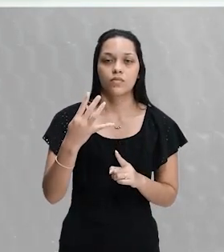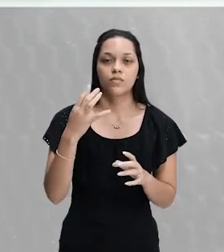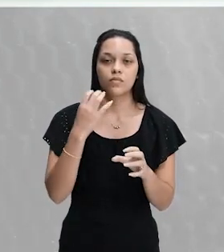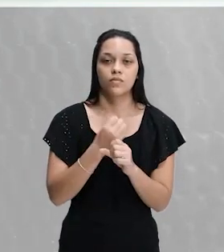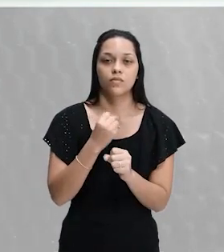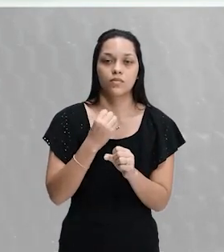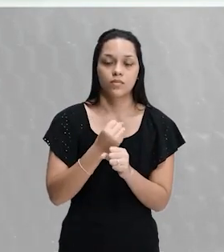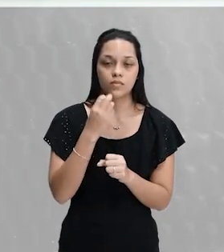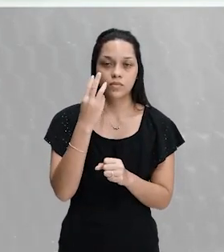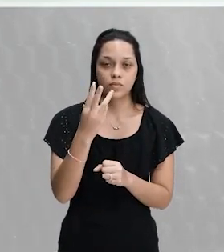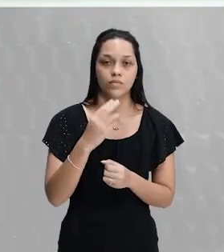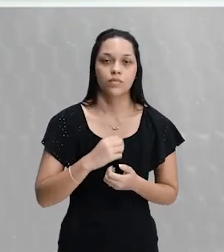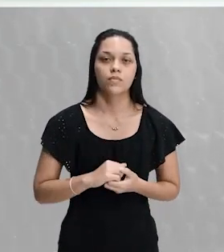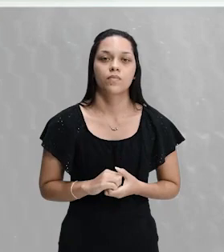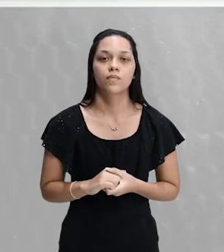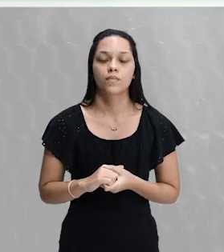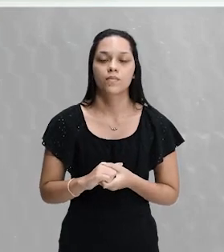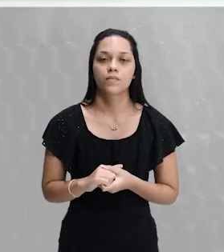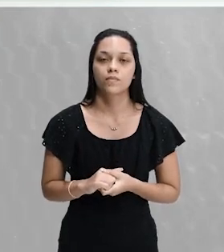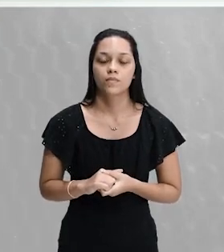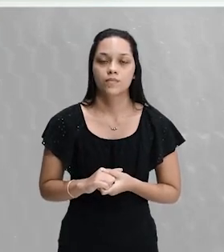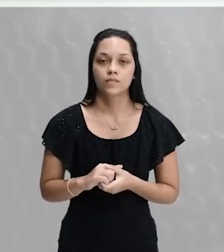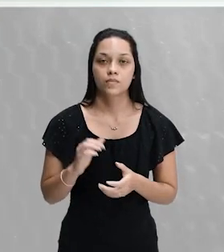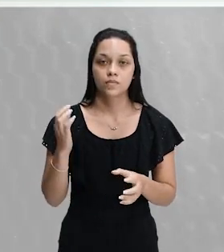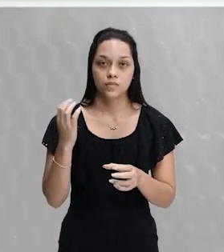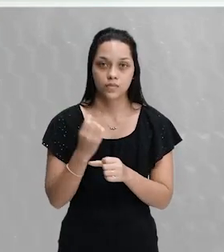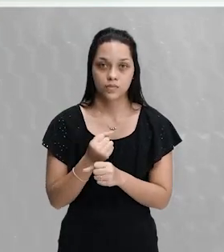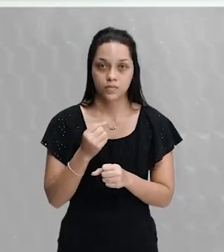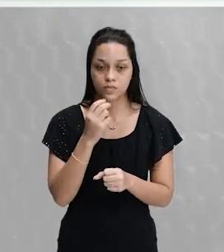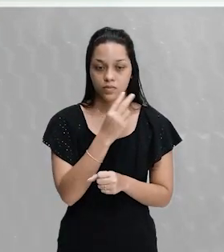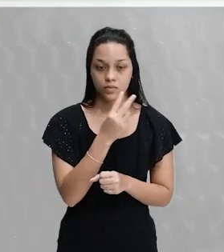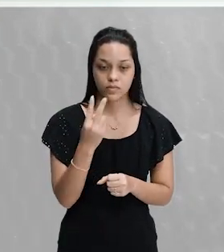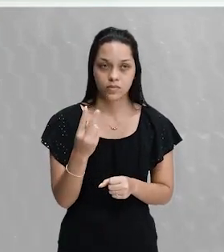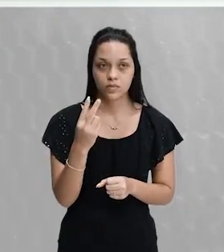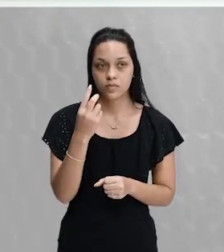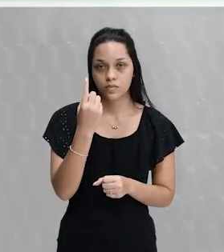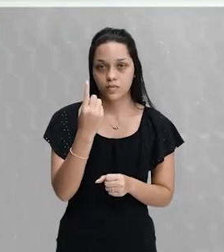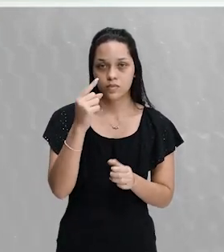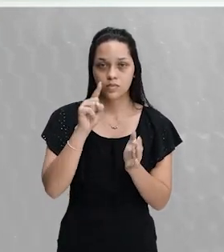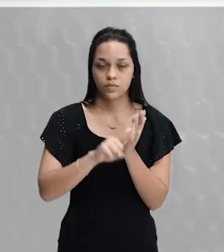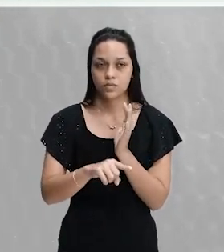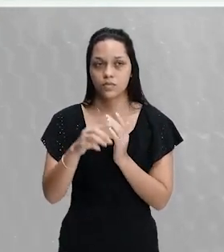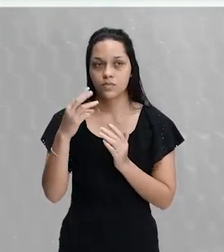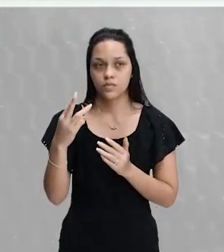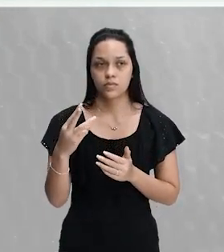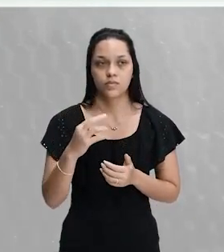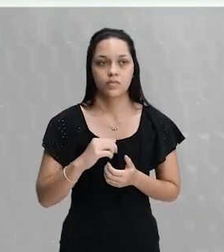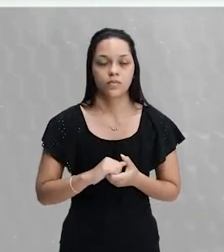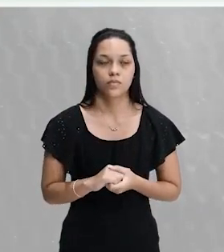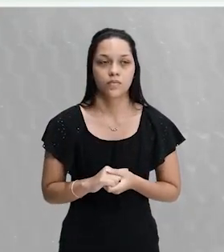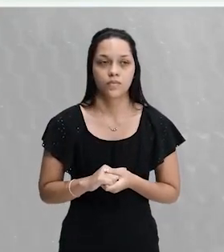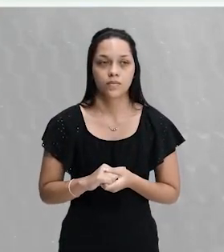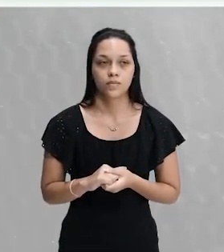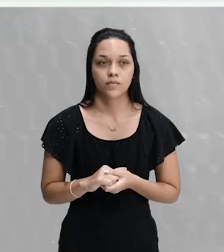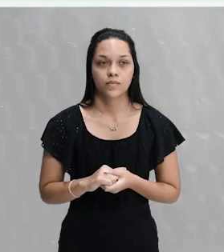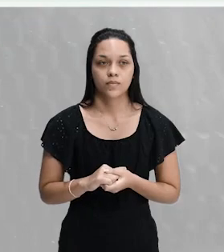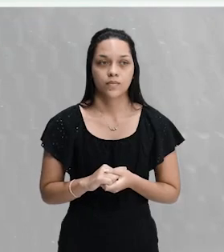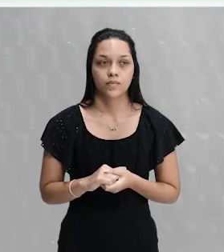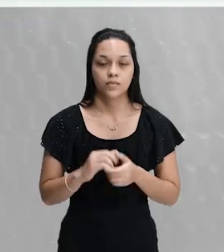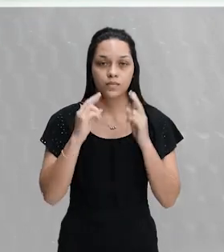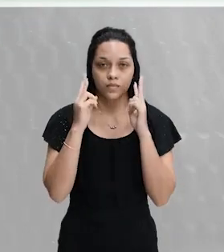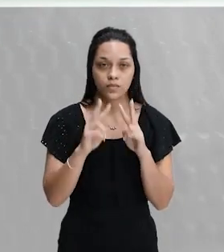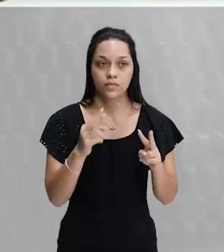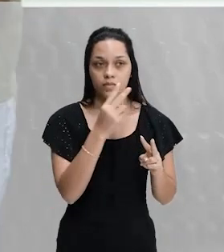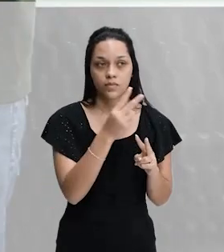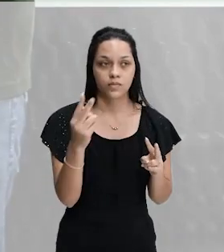dá 3. Então, formou o par ordenado 1 e menos 3. Certinho? Então, vamos achar esses